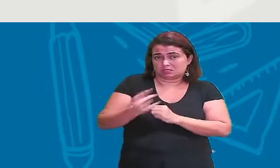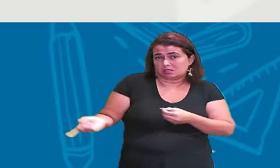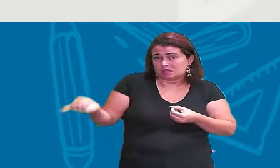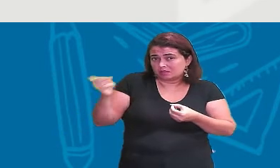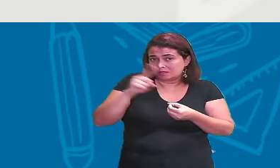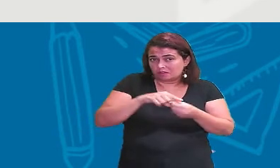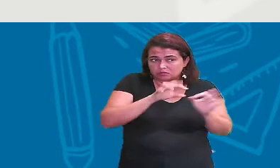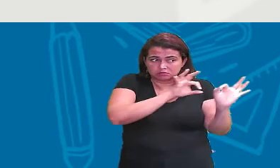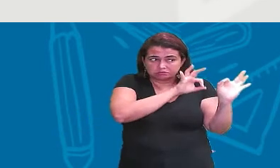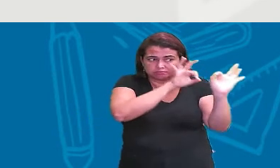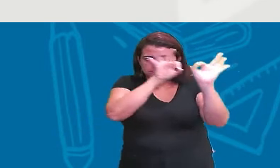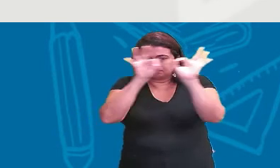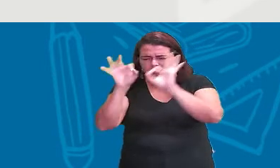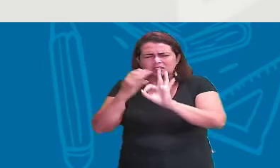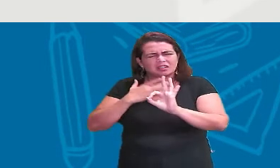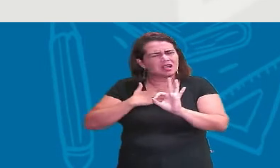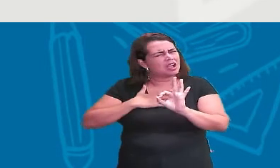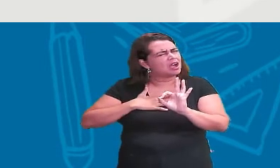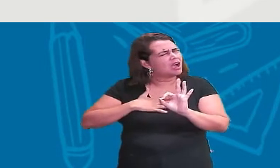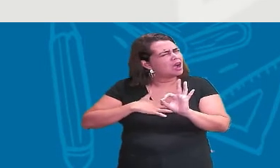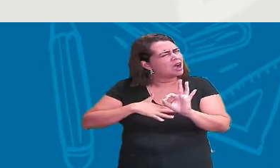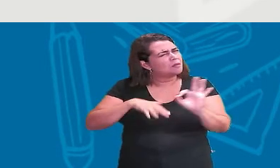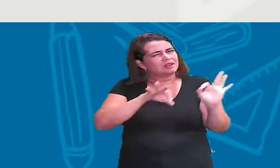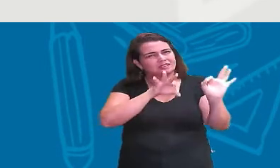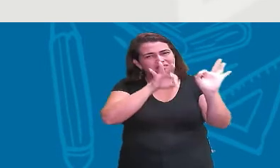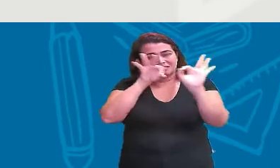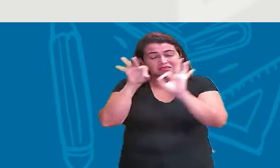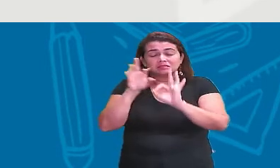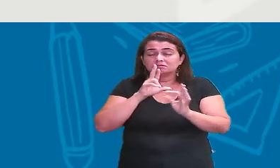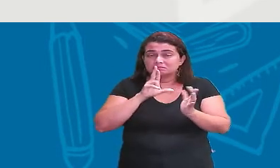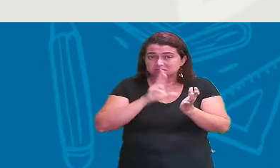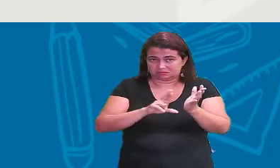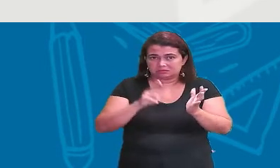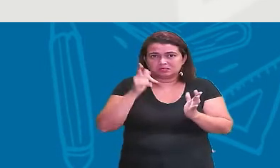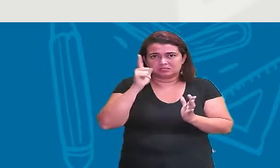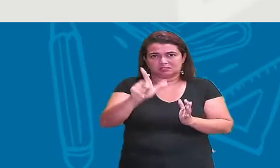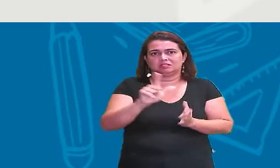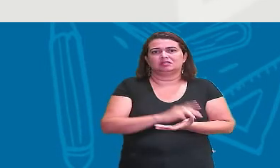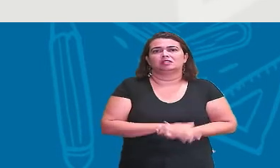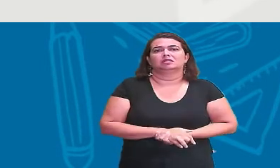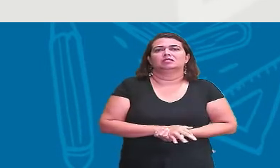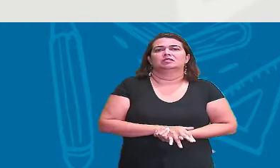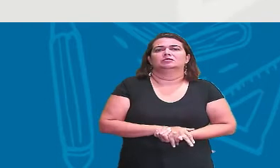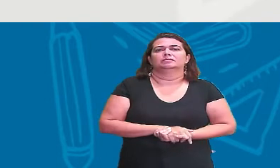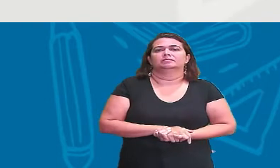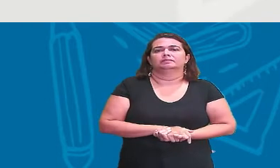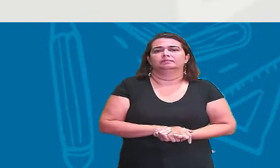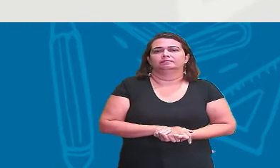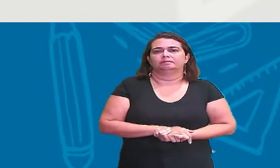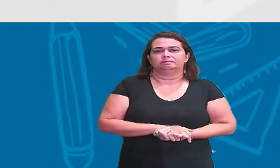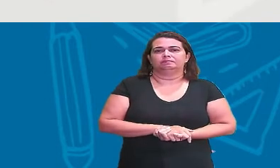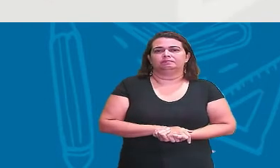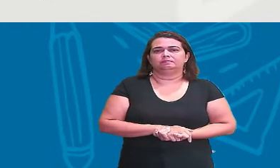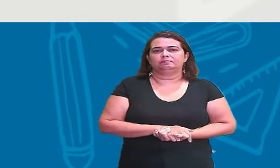com calma, tá bom? Para poder responder essa atividade que eu vou passar para vocês agora. Então, vê